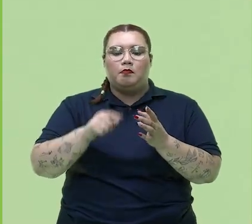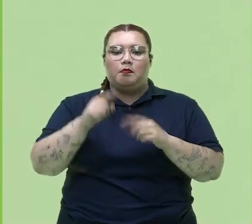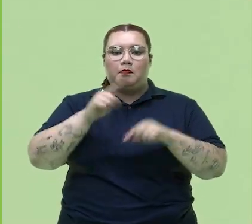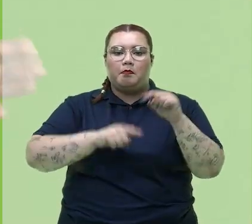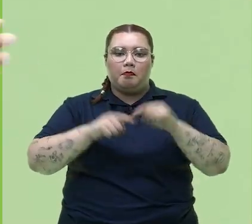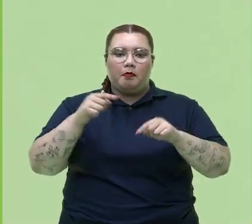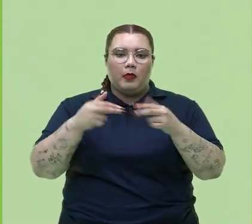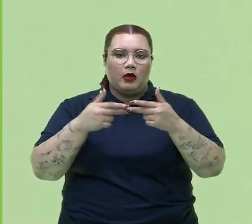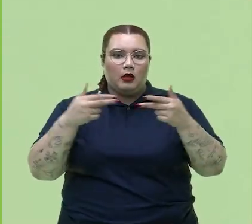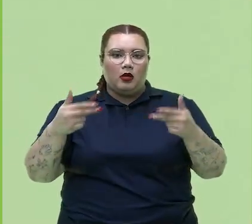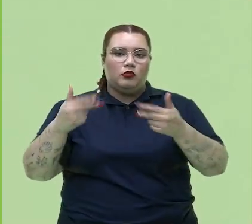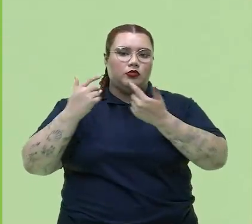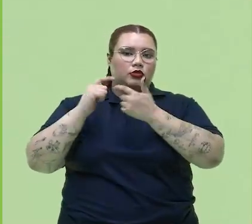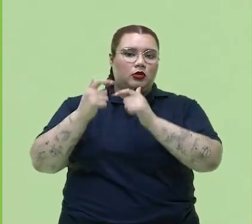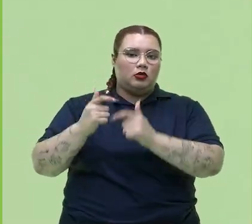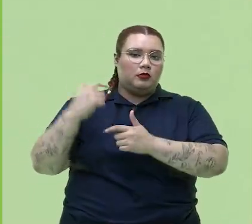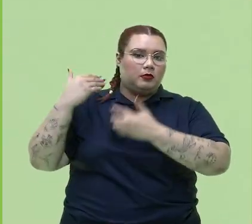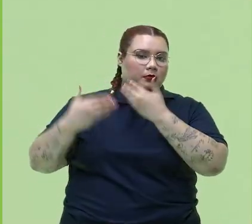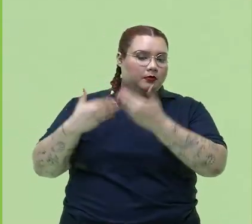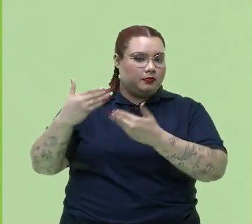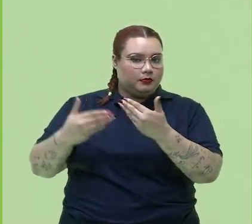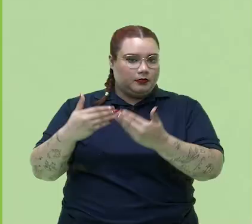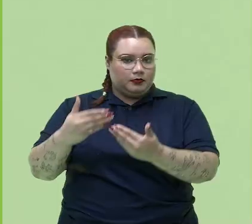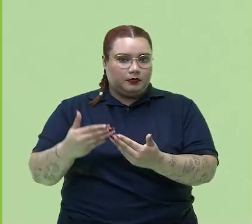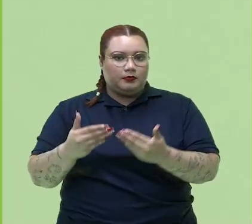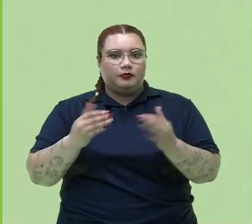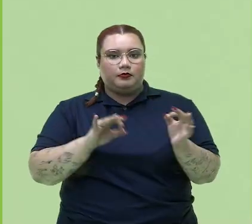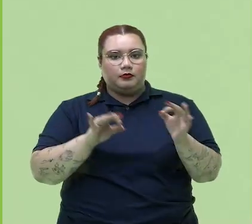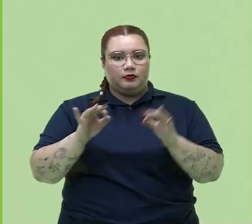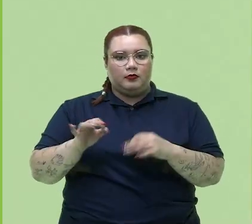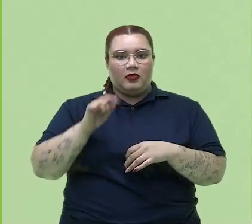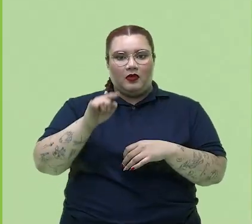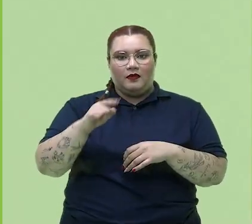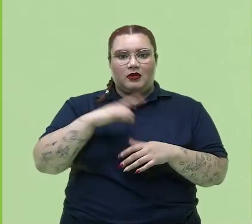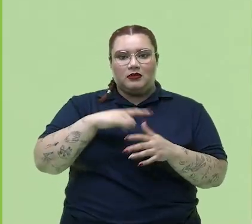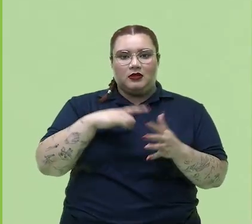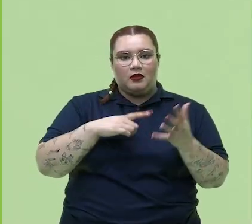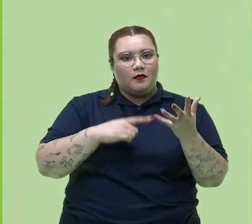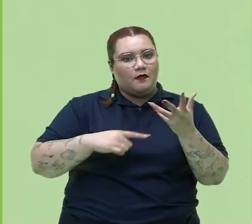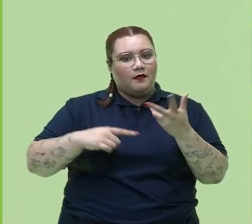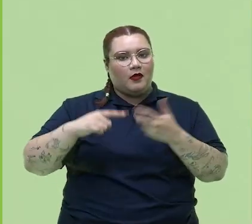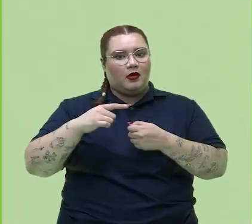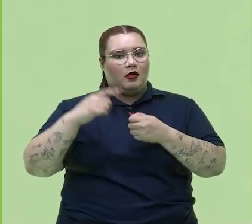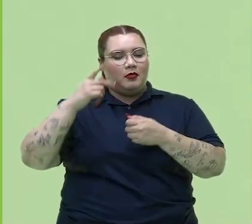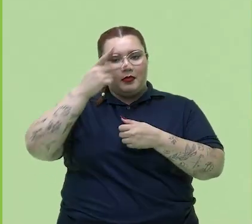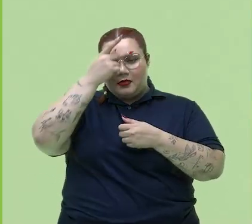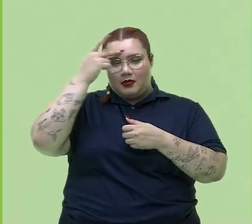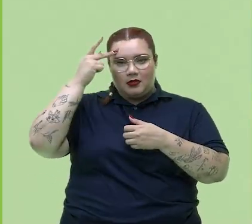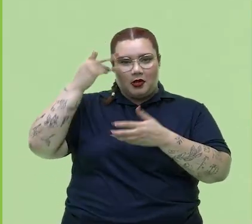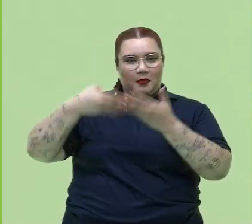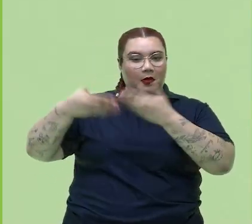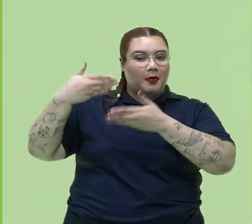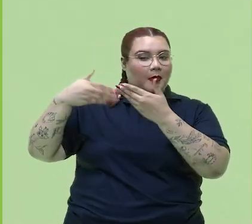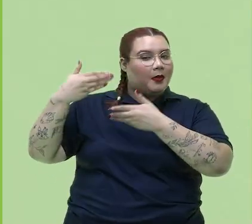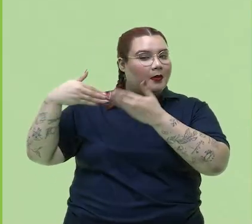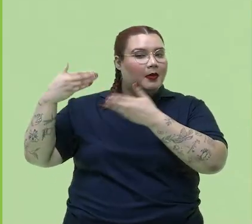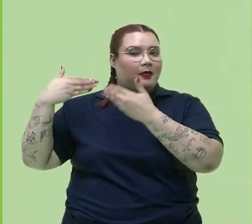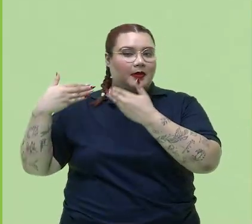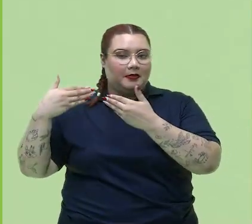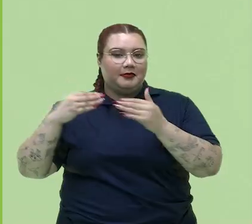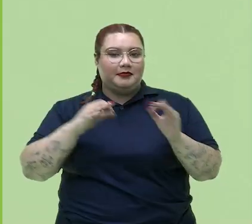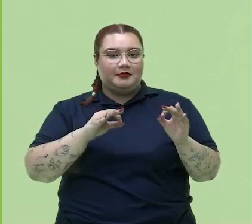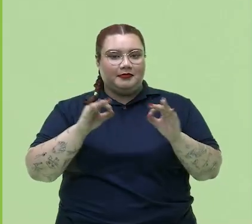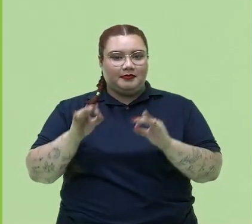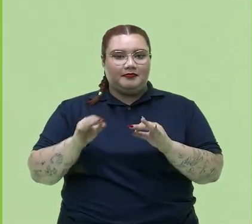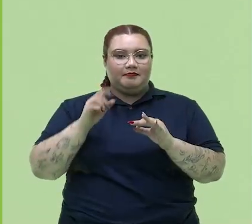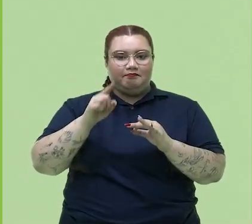material que é passado de geração para geração. Né? Você é feito de muitas partes, de muitas pessoas de gerações anteriores. Né?